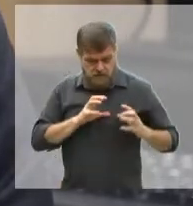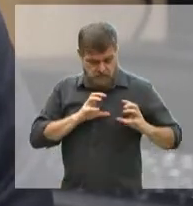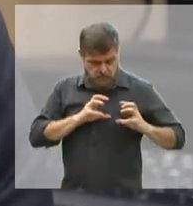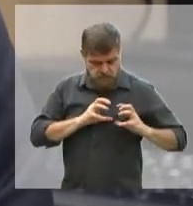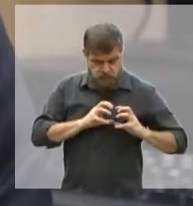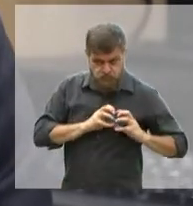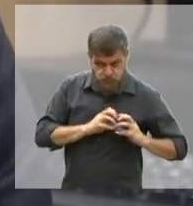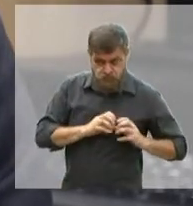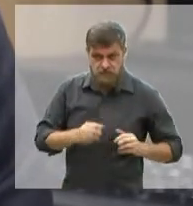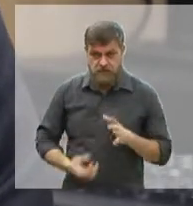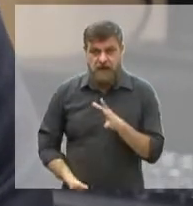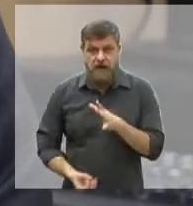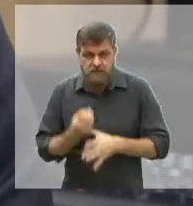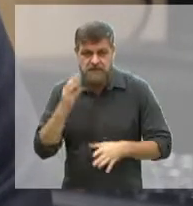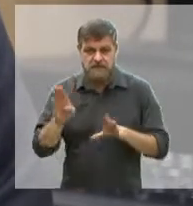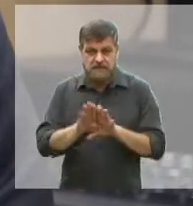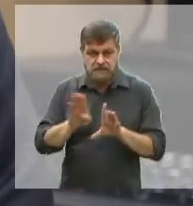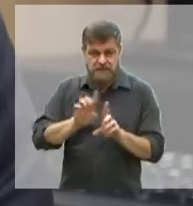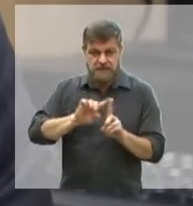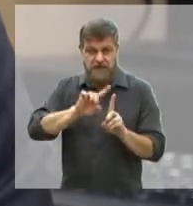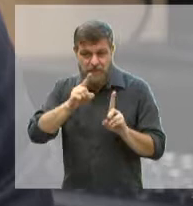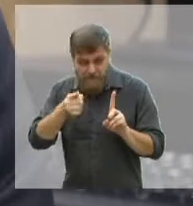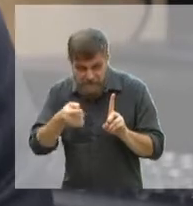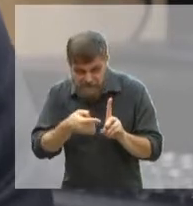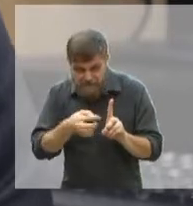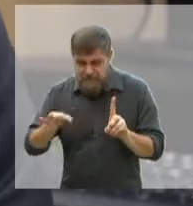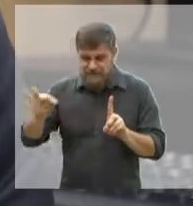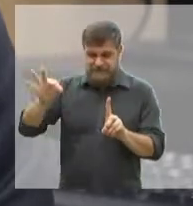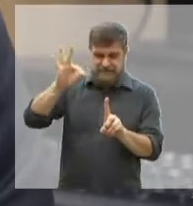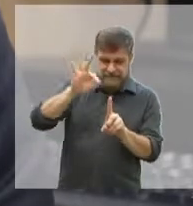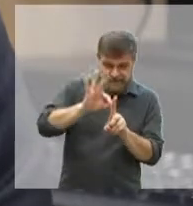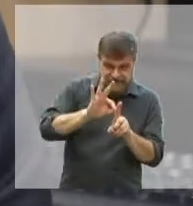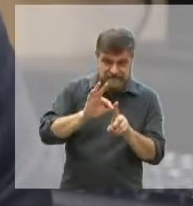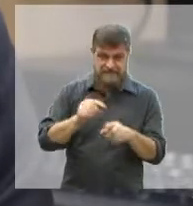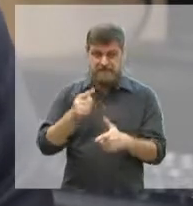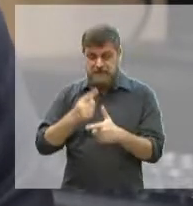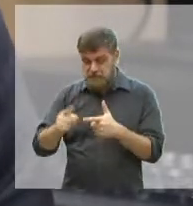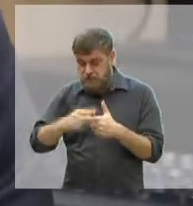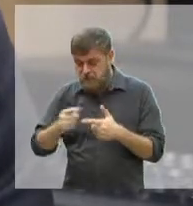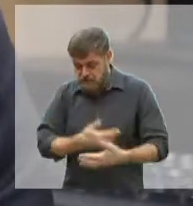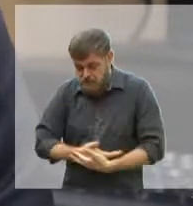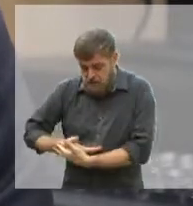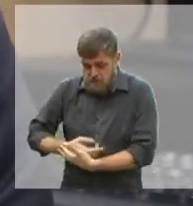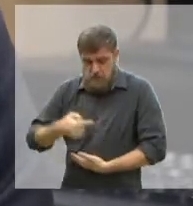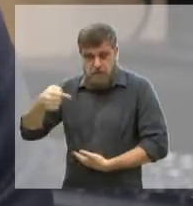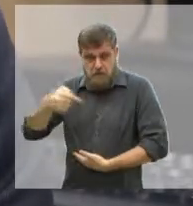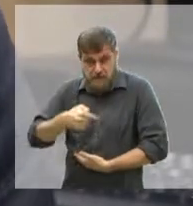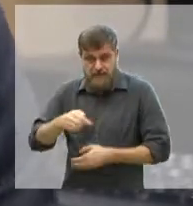de prejuízos no desenvolvimento fetal, de prejuízos graves para crianças